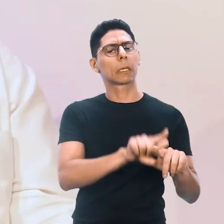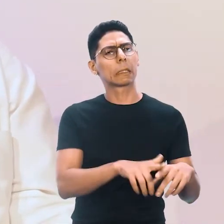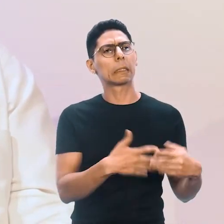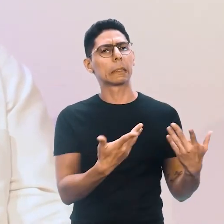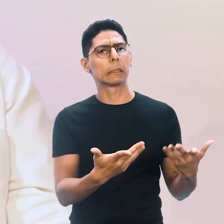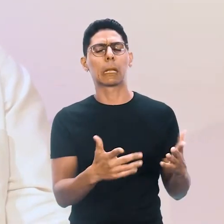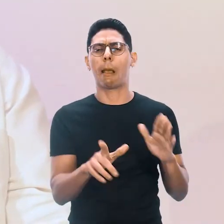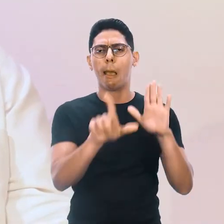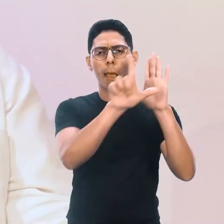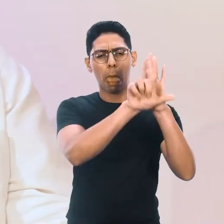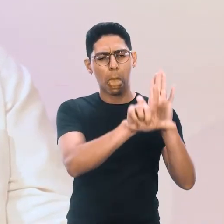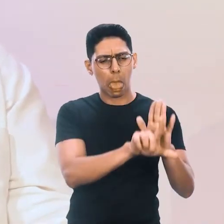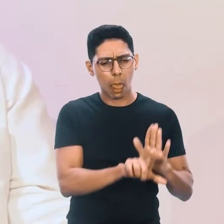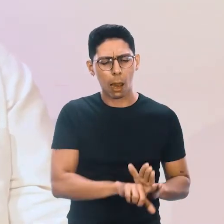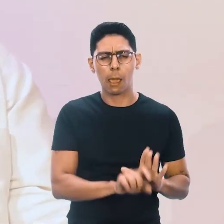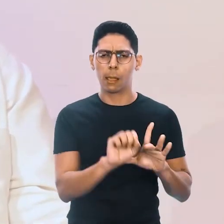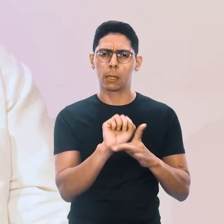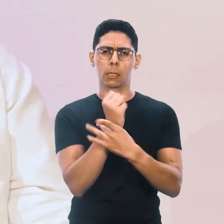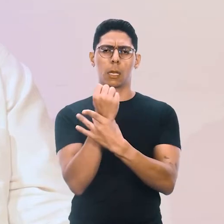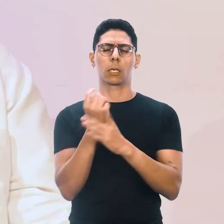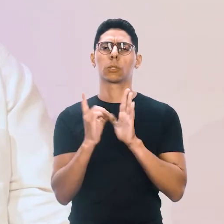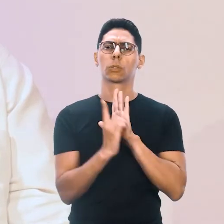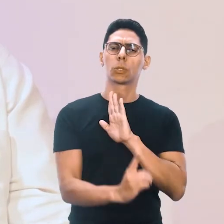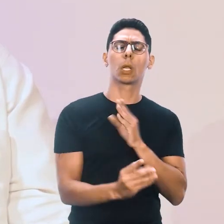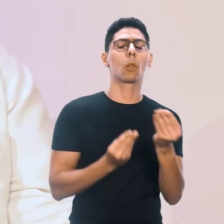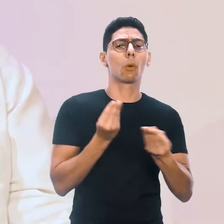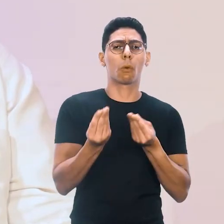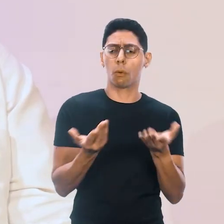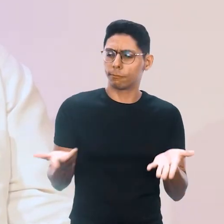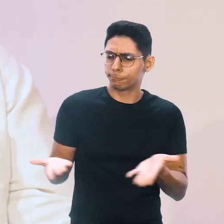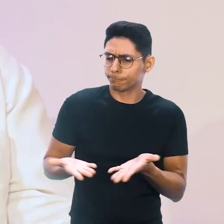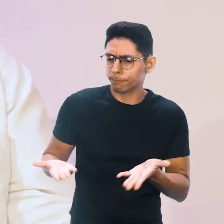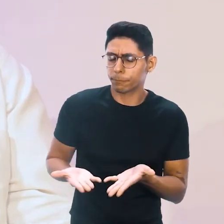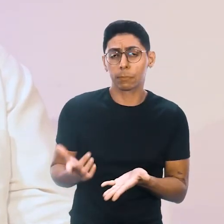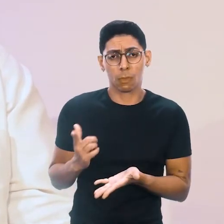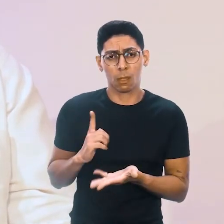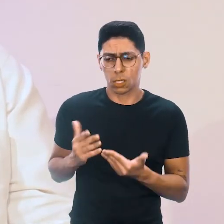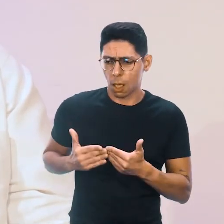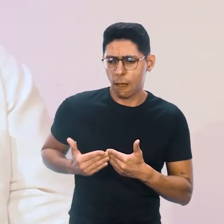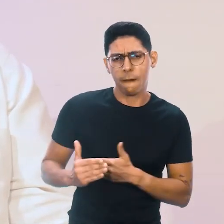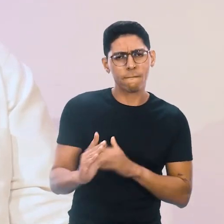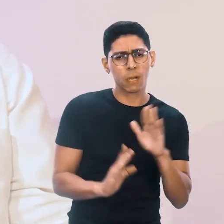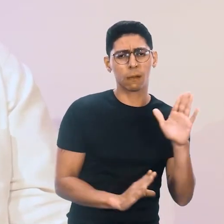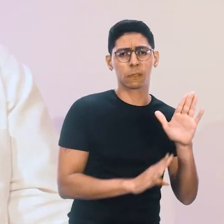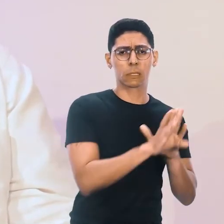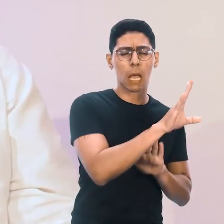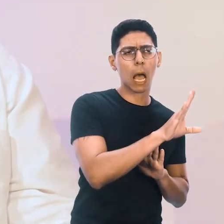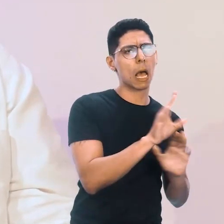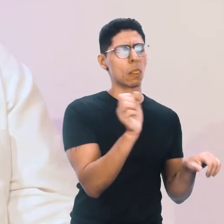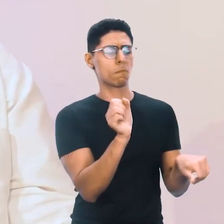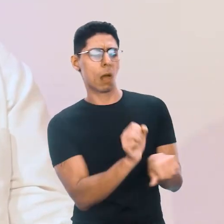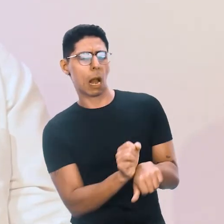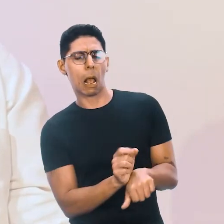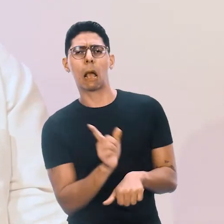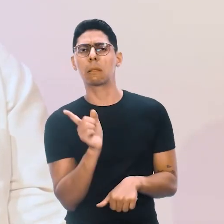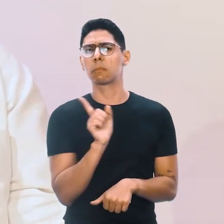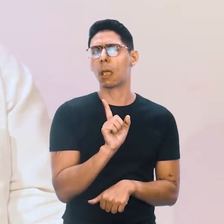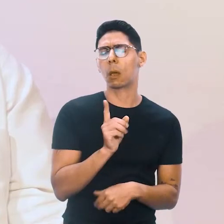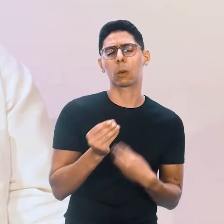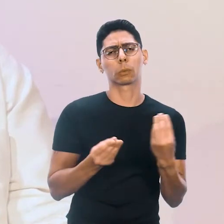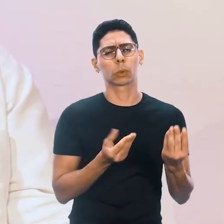legal de garantia de direito, como é que estamos hoje, Tuca? Temos avançado,